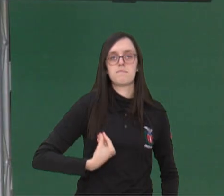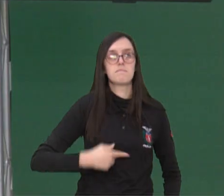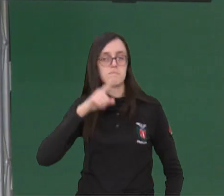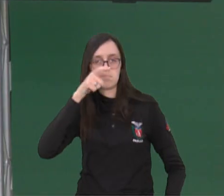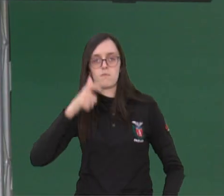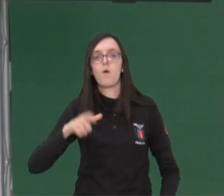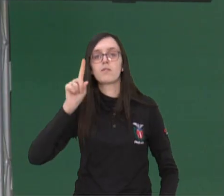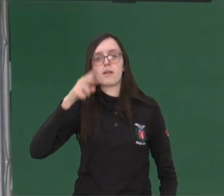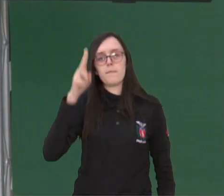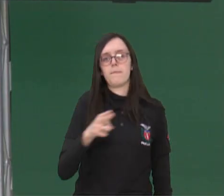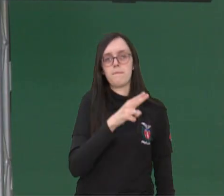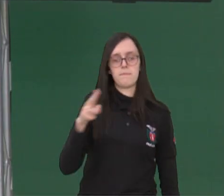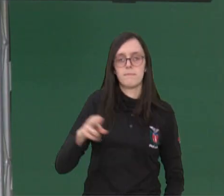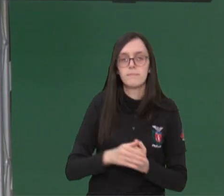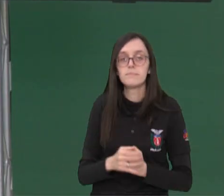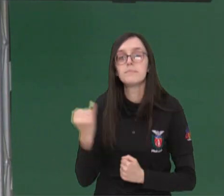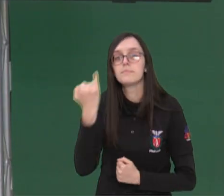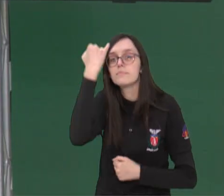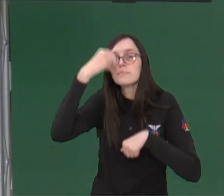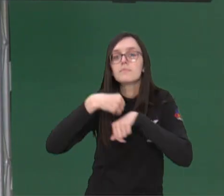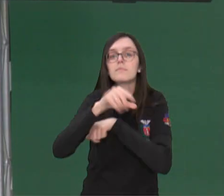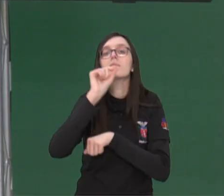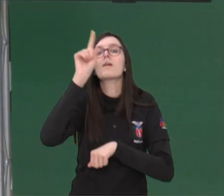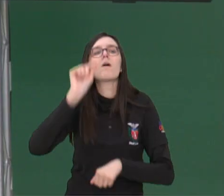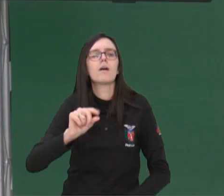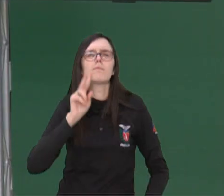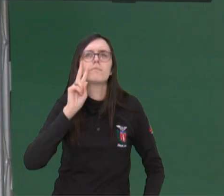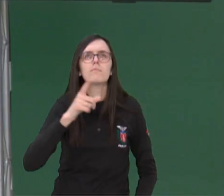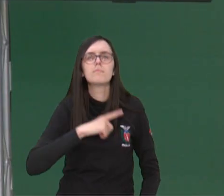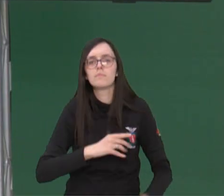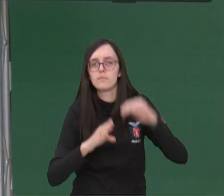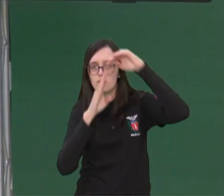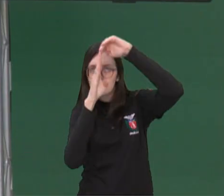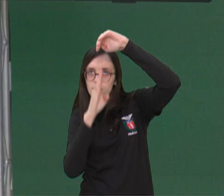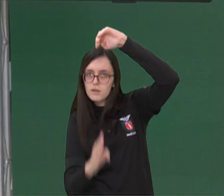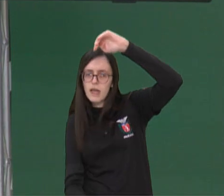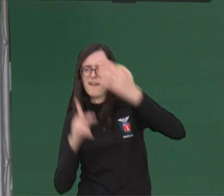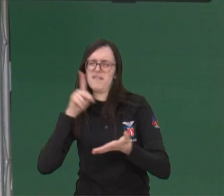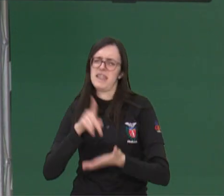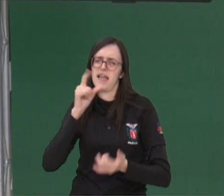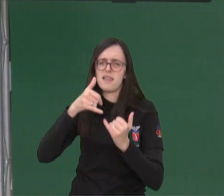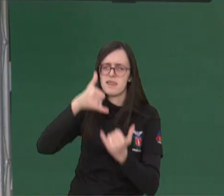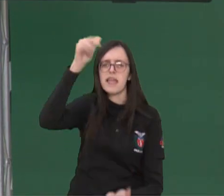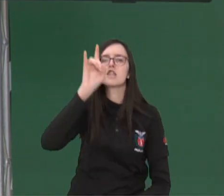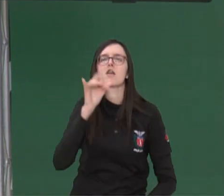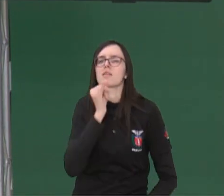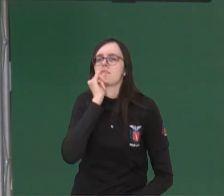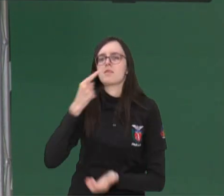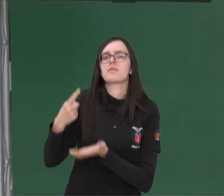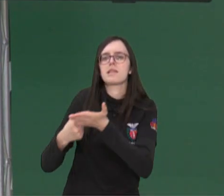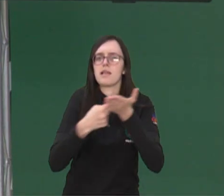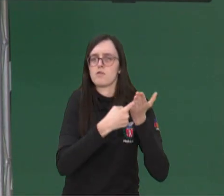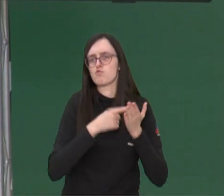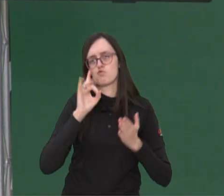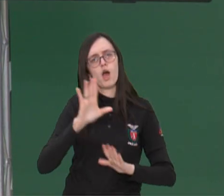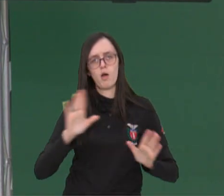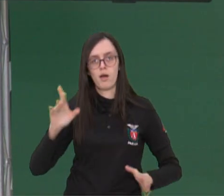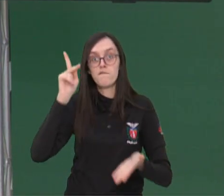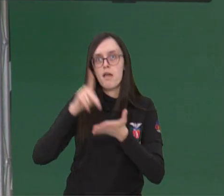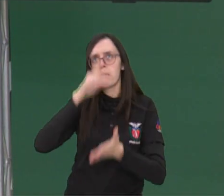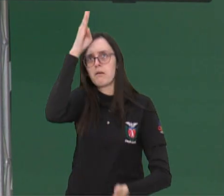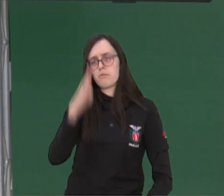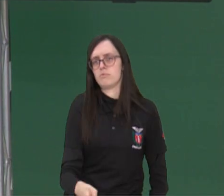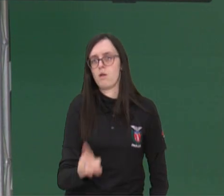padres. Detalhe para a linha imaginária do Tratado de Tordesilhas. A